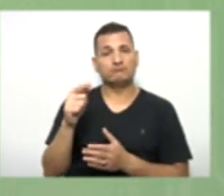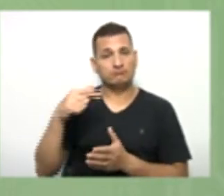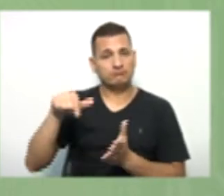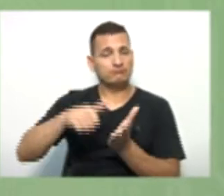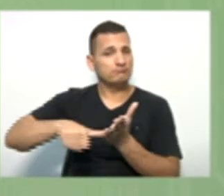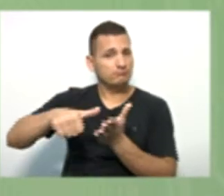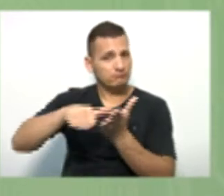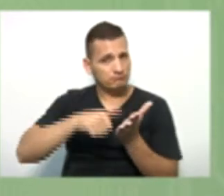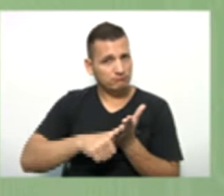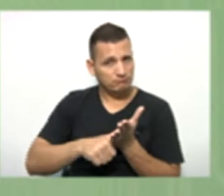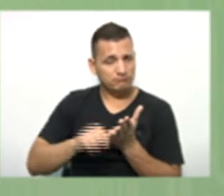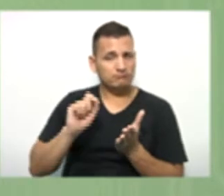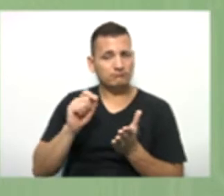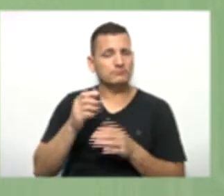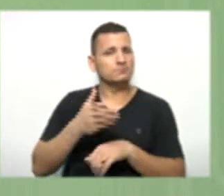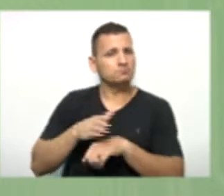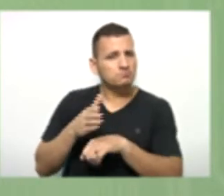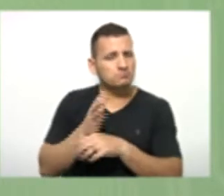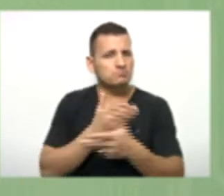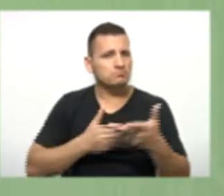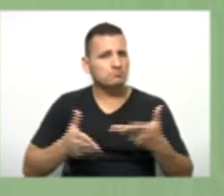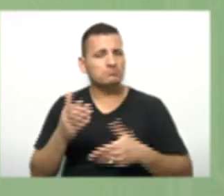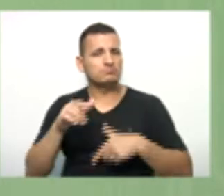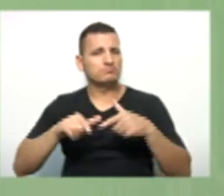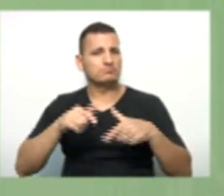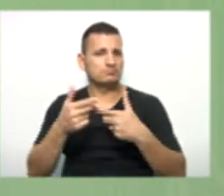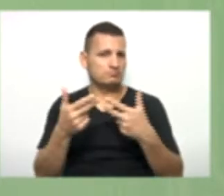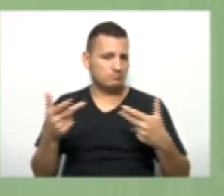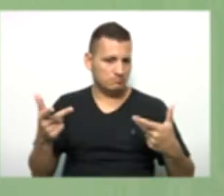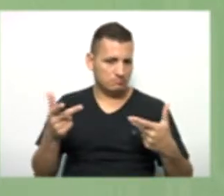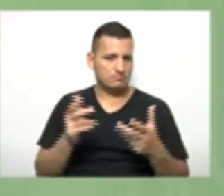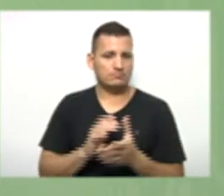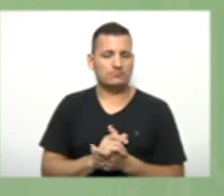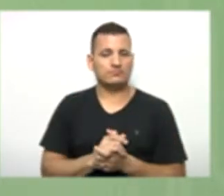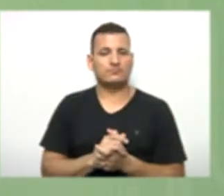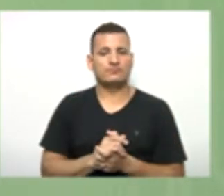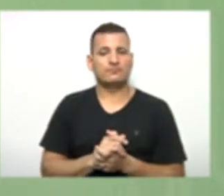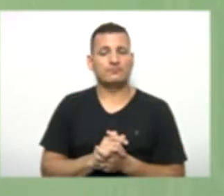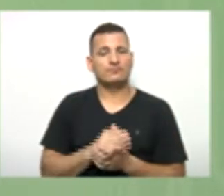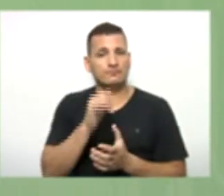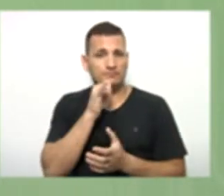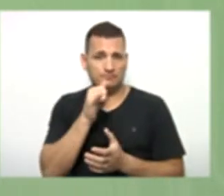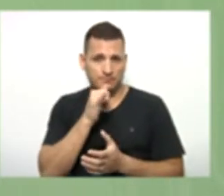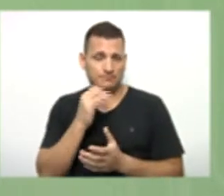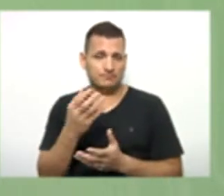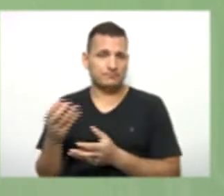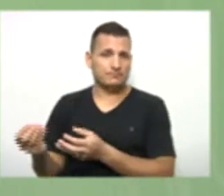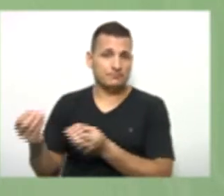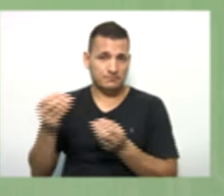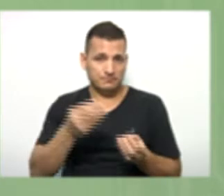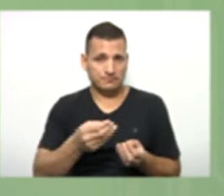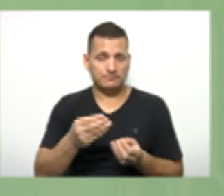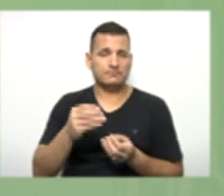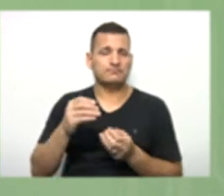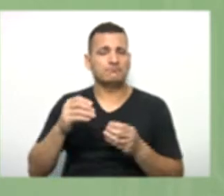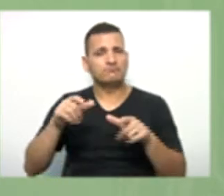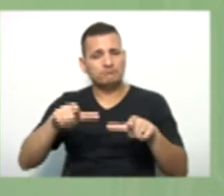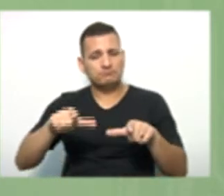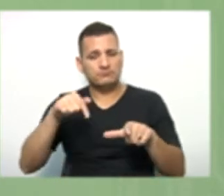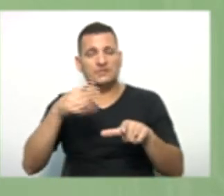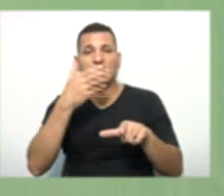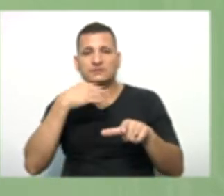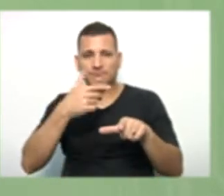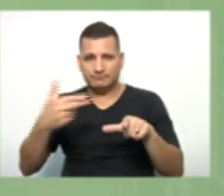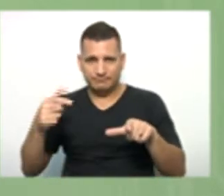consecução dos objetivos sociais. Um exemplo de ato cooperativo: entrega de polpa de fruta produzida pelo cooperado